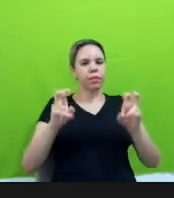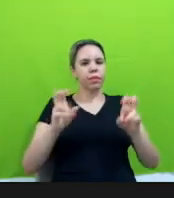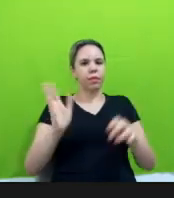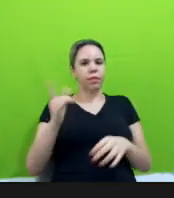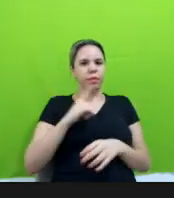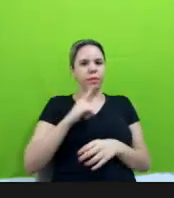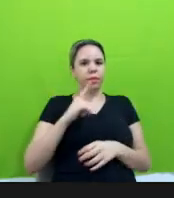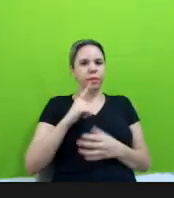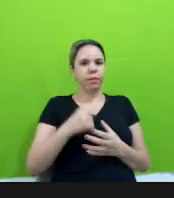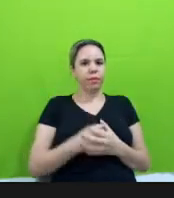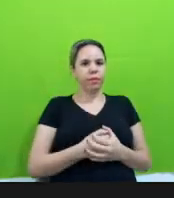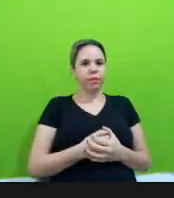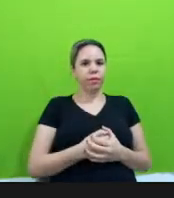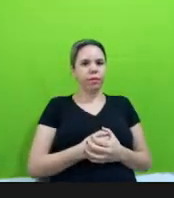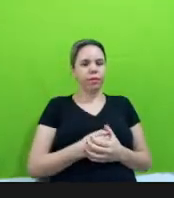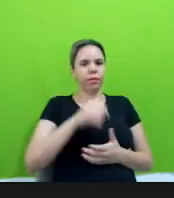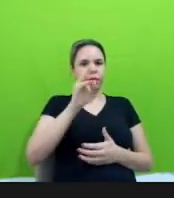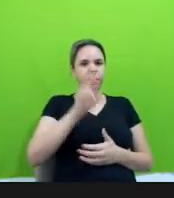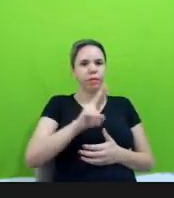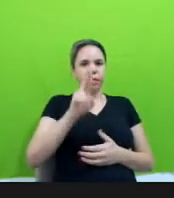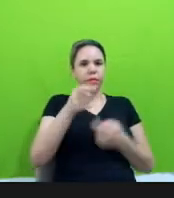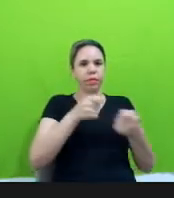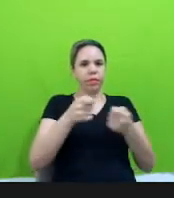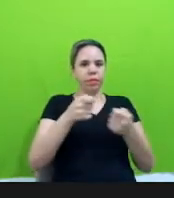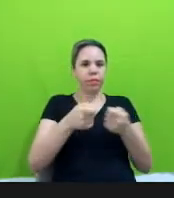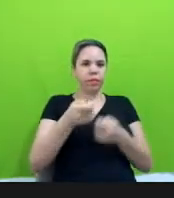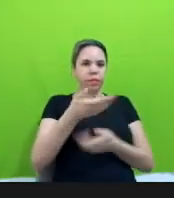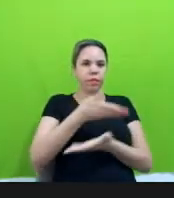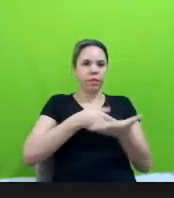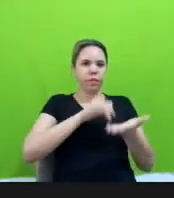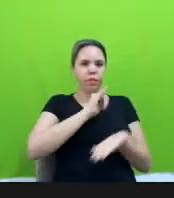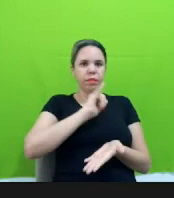um enunciado da própria Controladoria Geral da União dizendo que